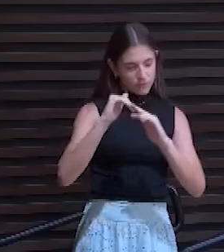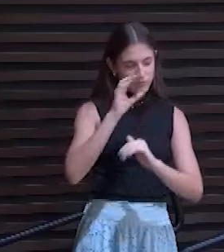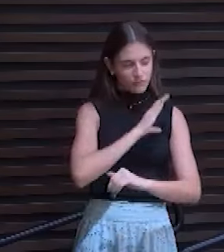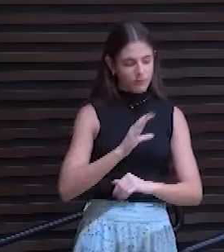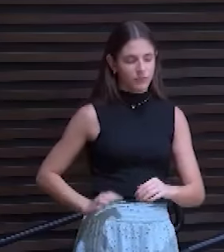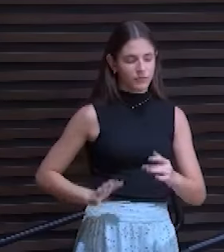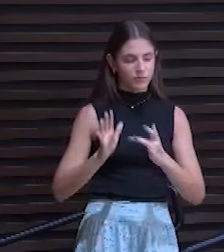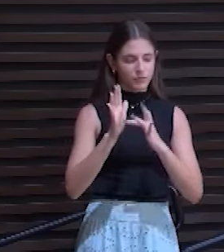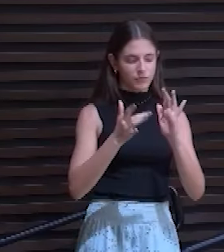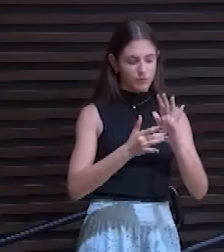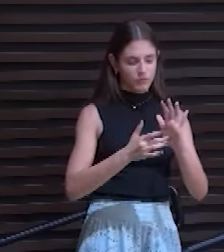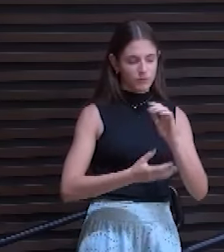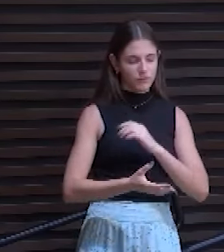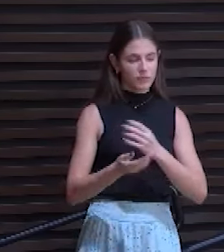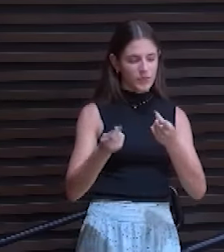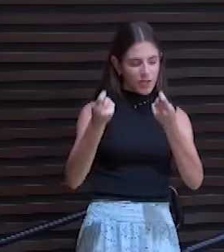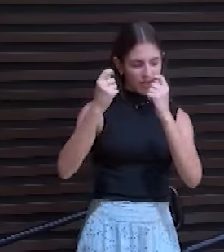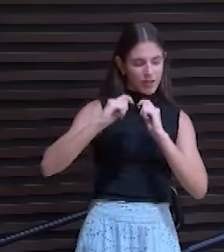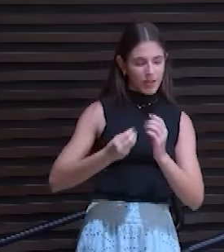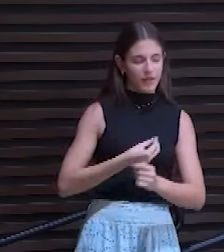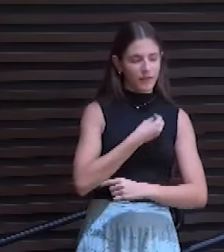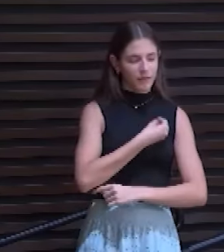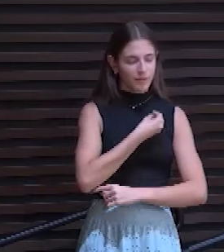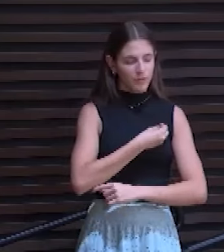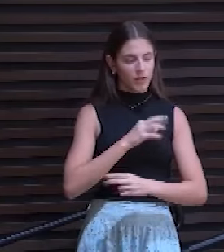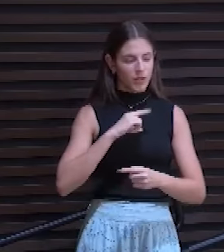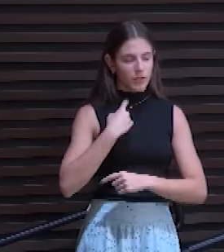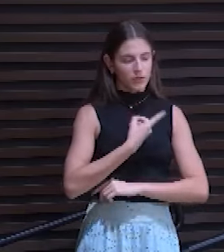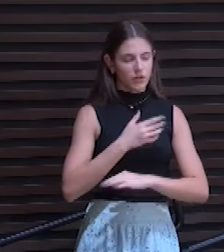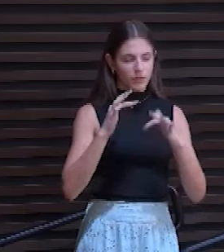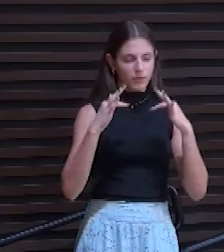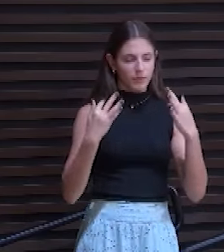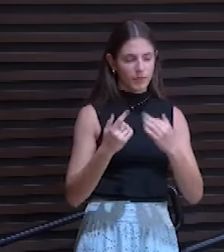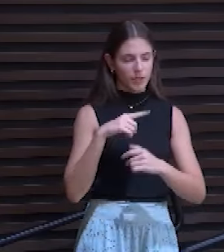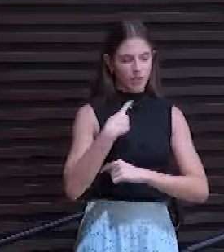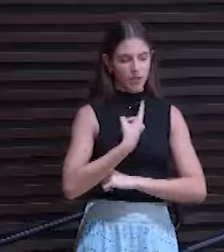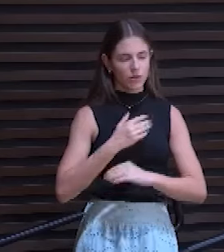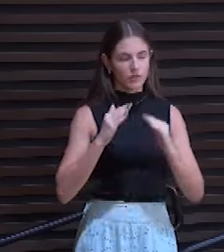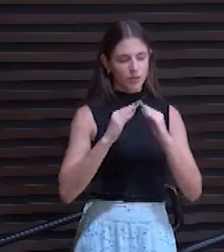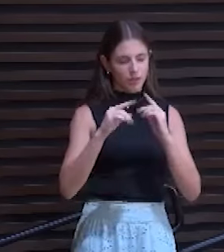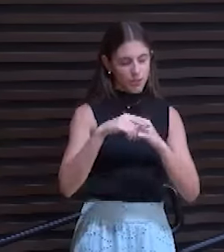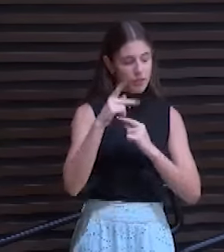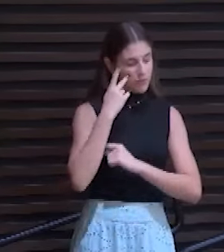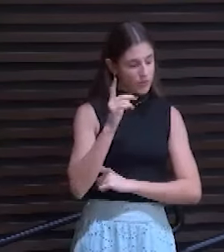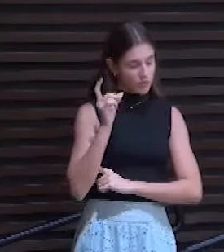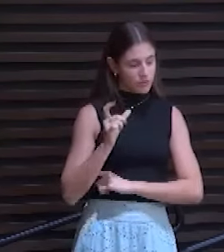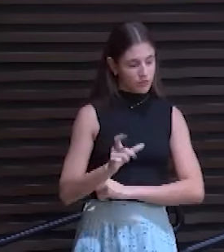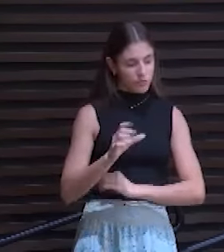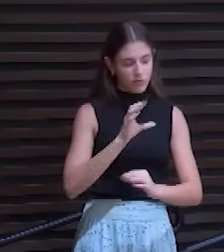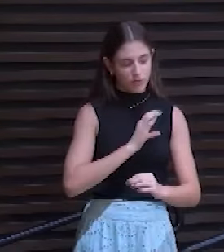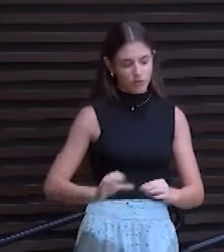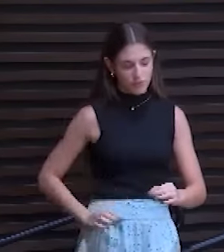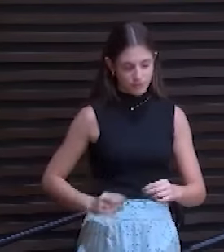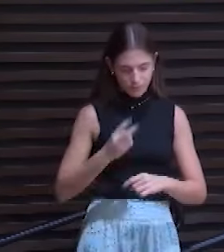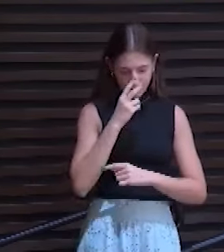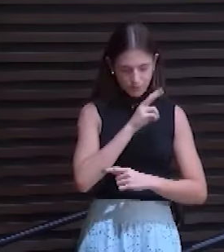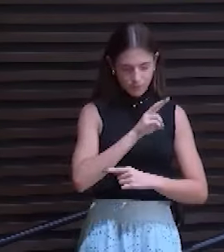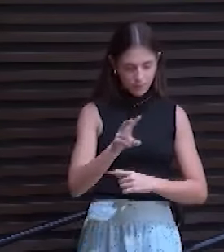Jesus. Aviva, Pai, as nossas famílias, aviva a nossa comunidade, para que a pessoa de Cristo seja vista,